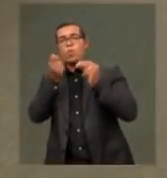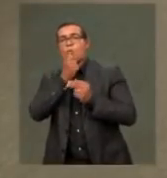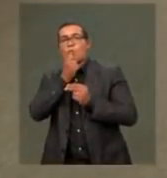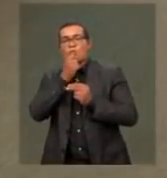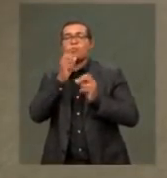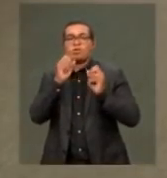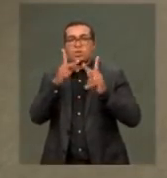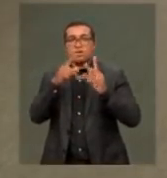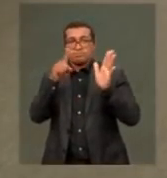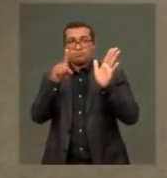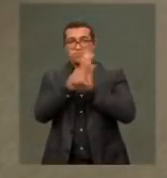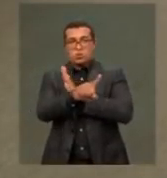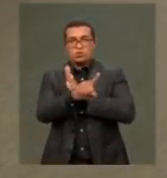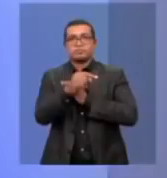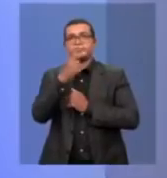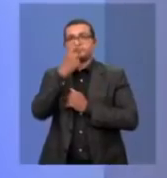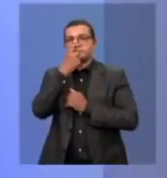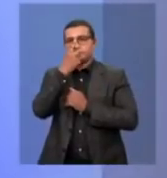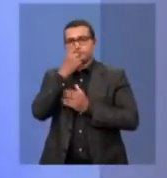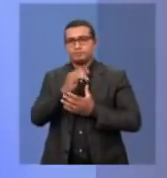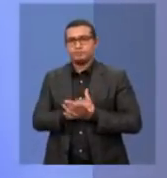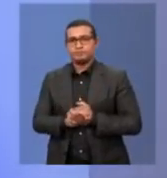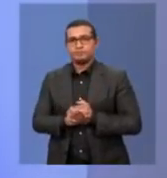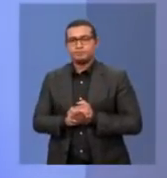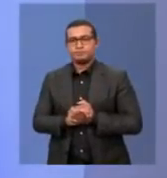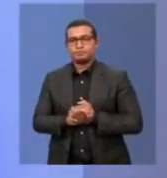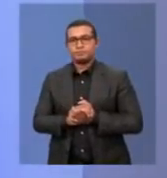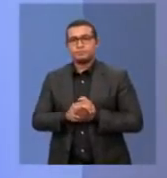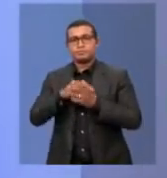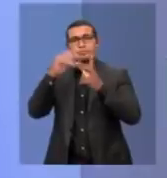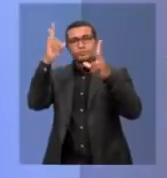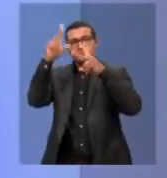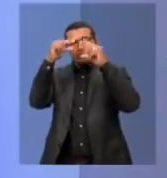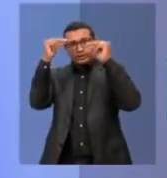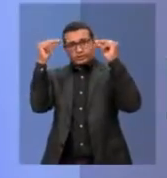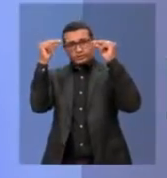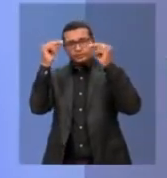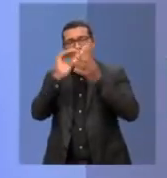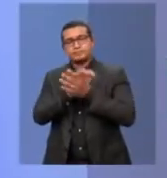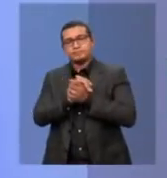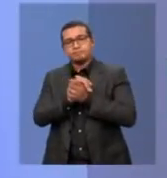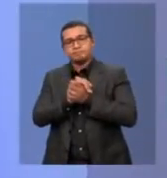pergunta jack sock jaqueline é